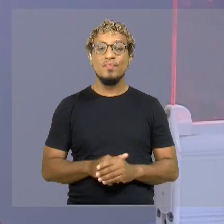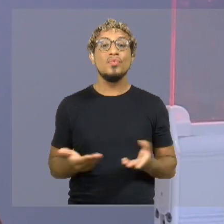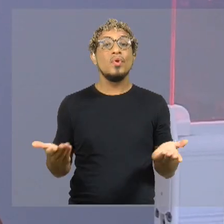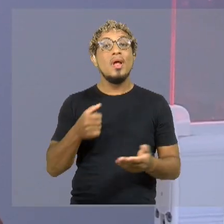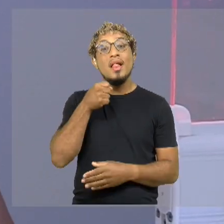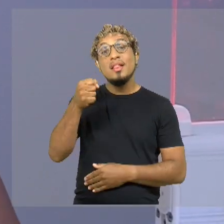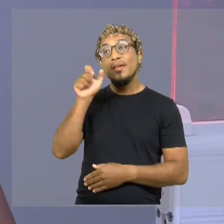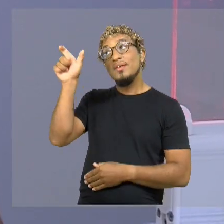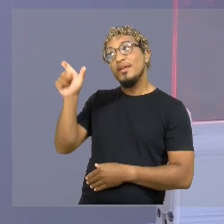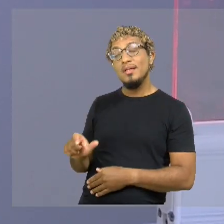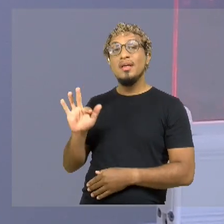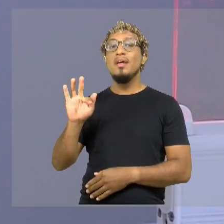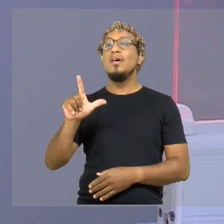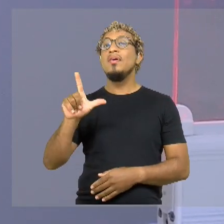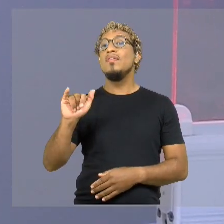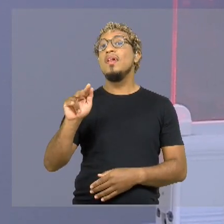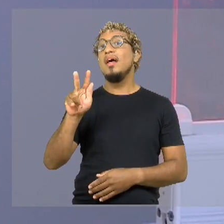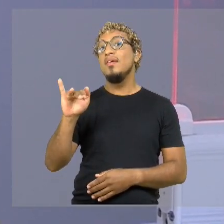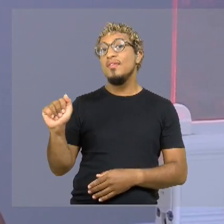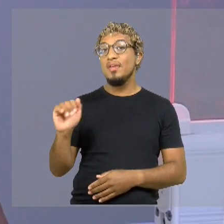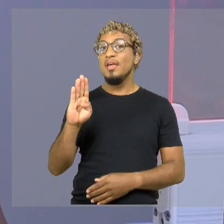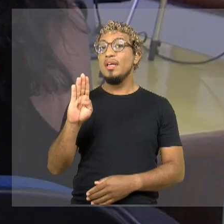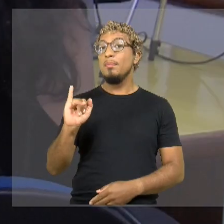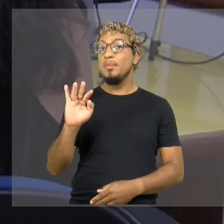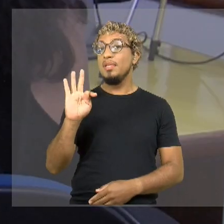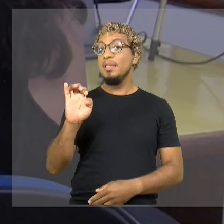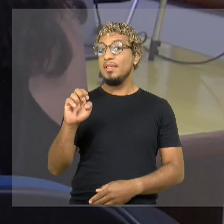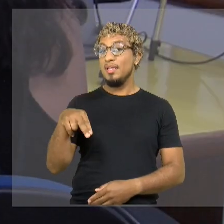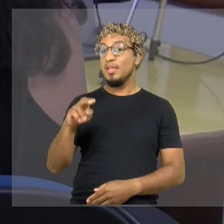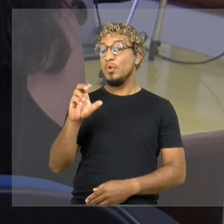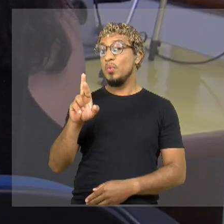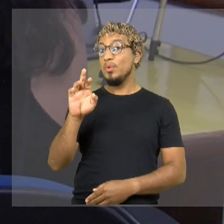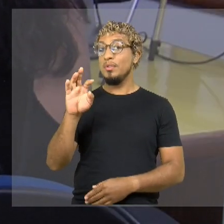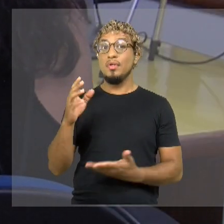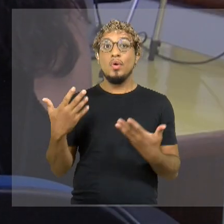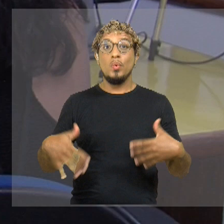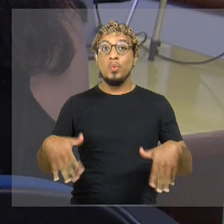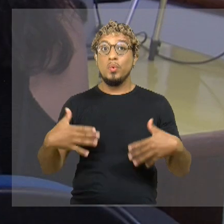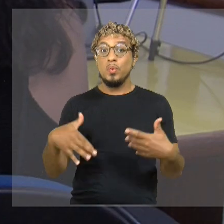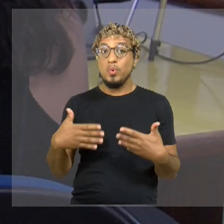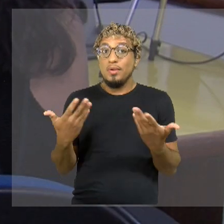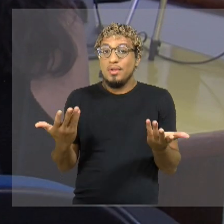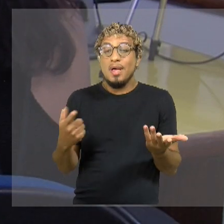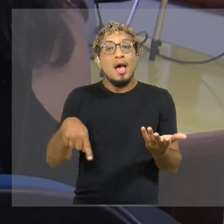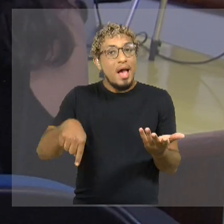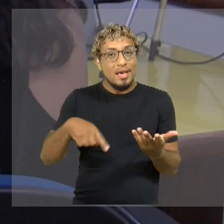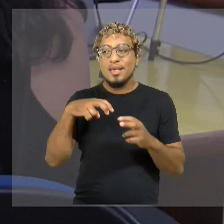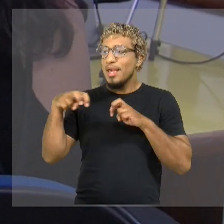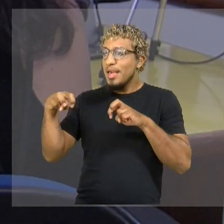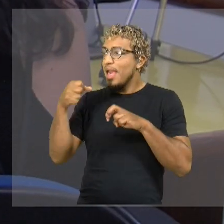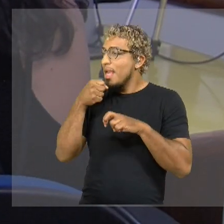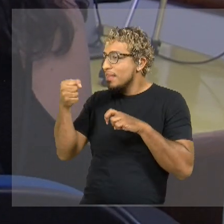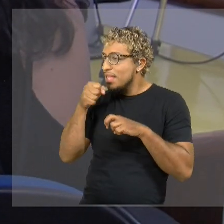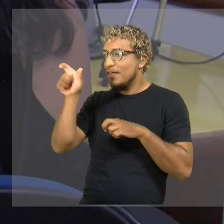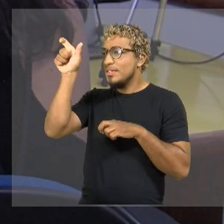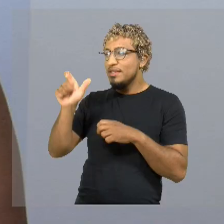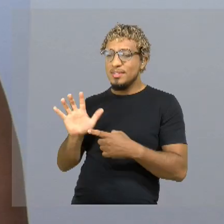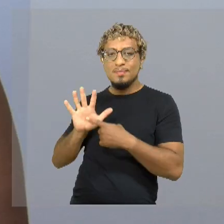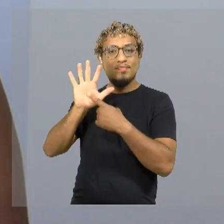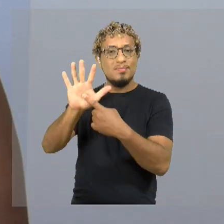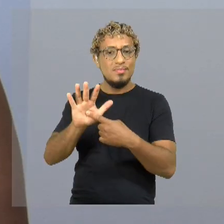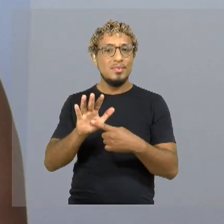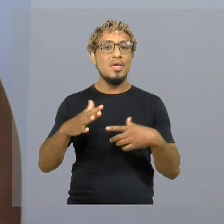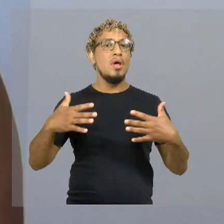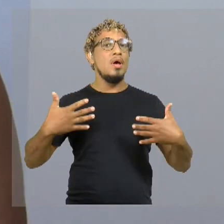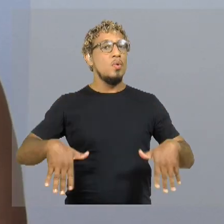compositora Flávia Bittencourt. Para os artistas maranhenses, esse espaço é um lugar de trabalhos autorais e reconhecimento. Quando